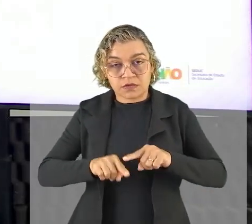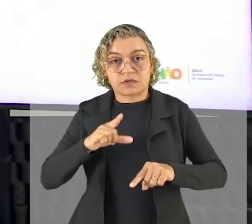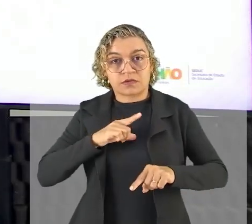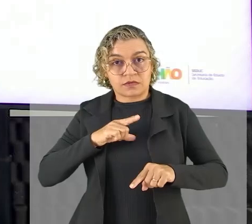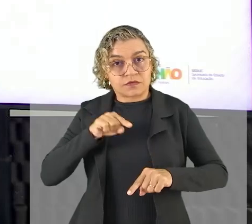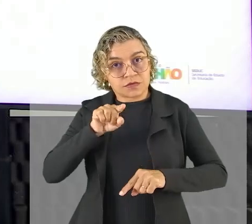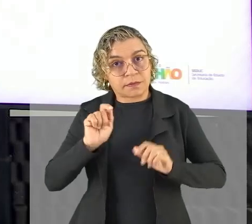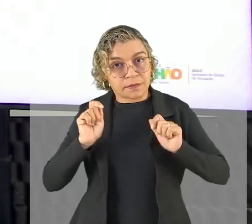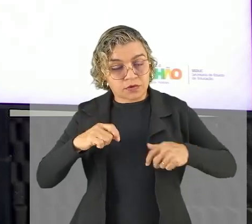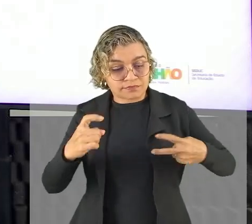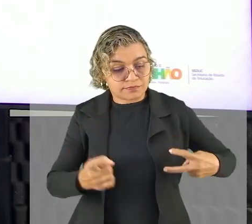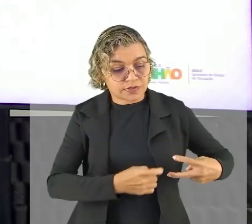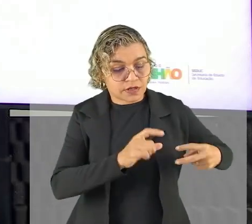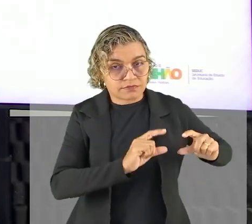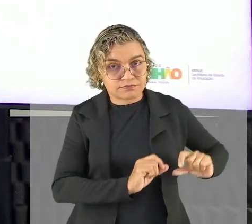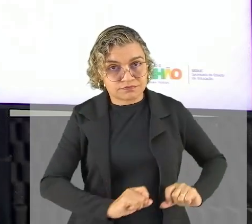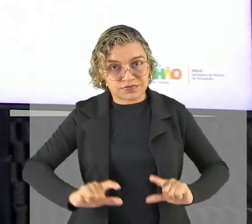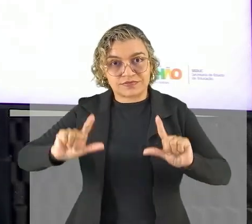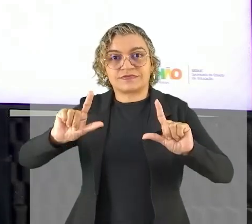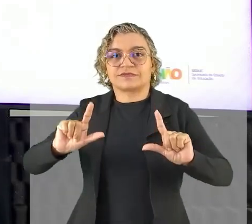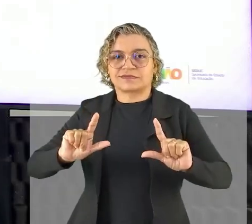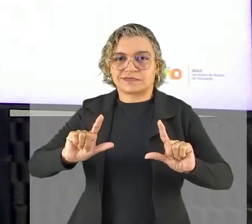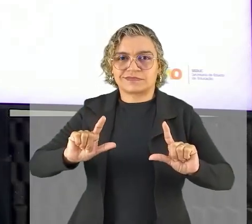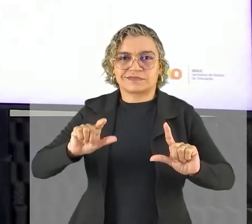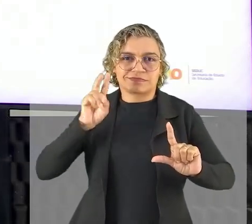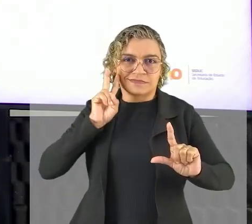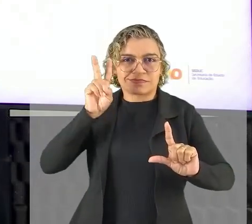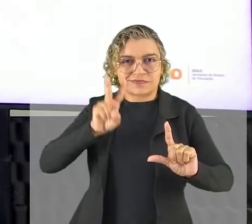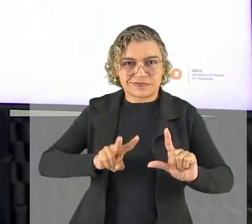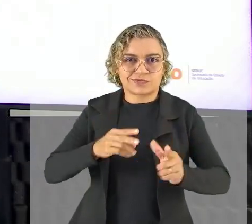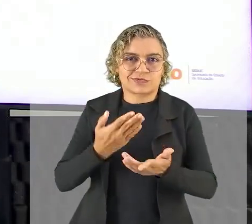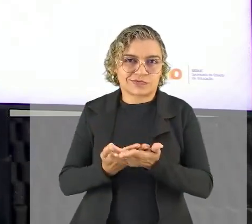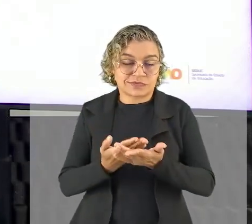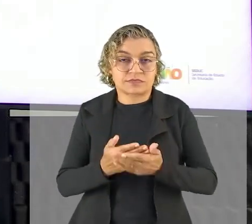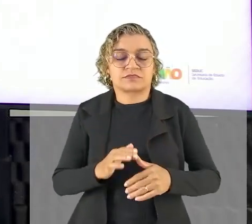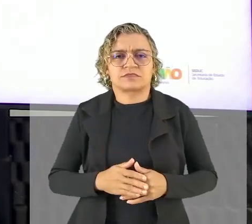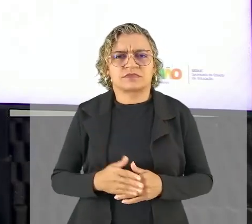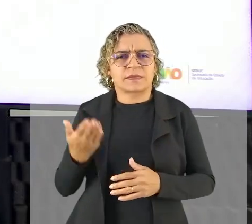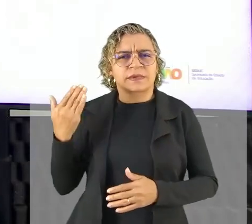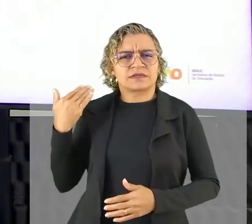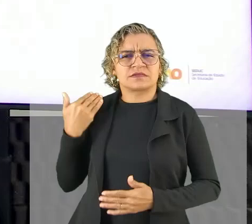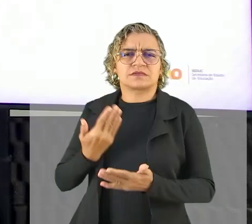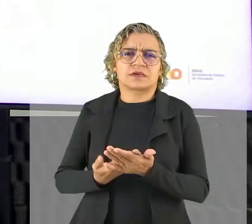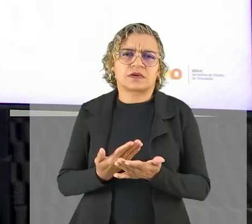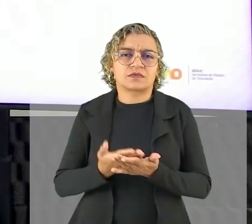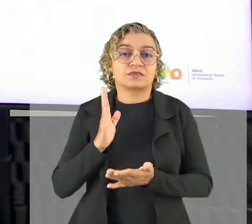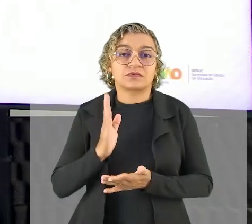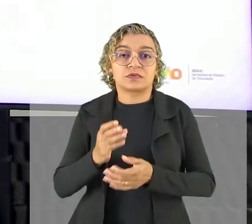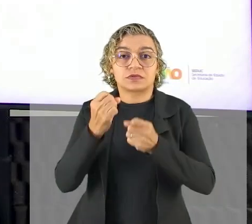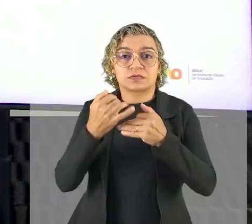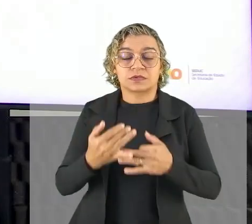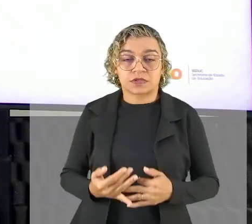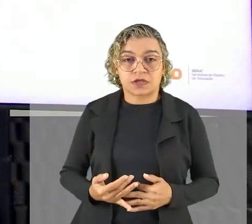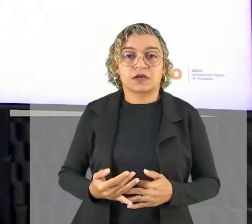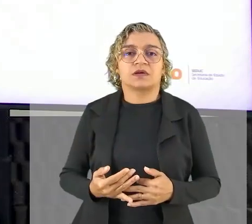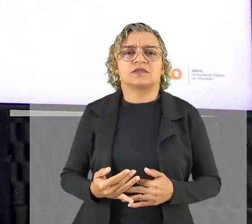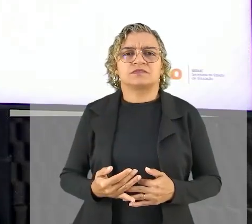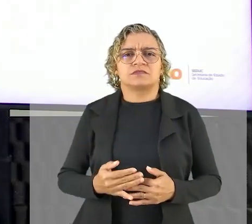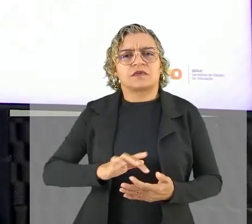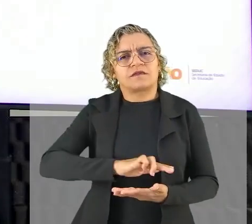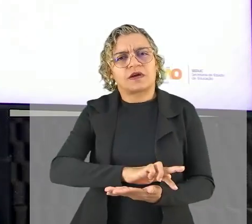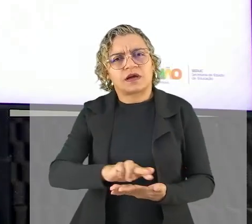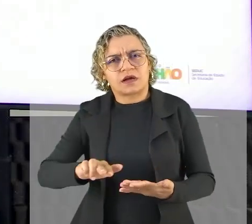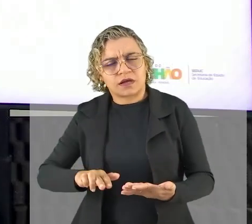disponível aqui embaixo, beleza? Pessoal, nas últimas aulas a gente já estava falando da questão da epistemologia, da